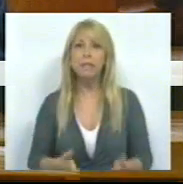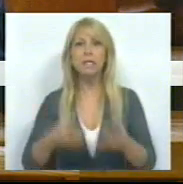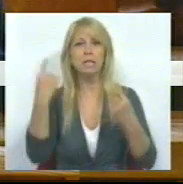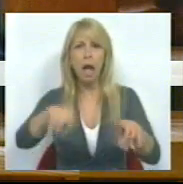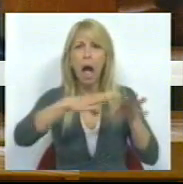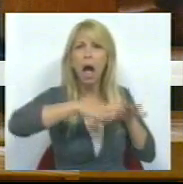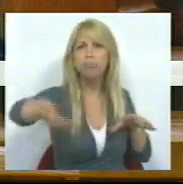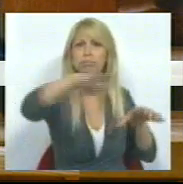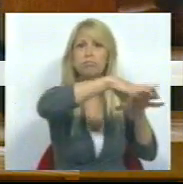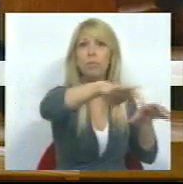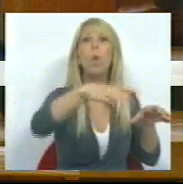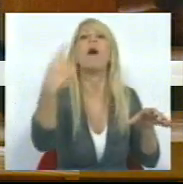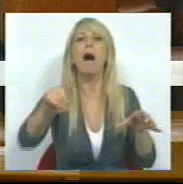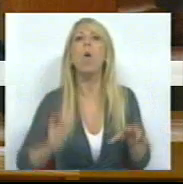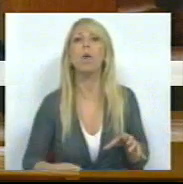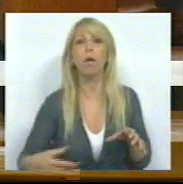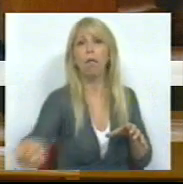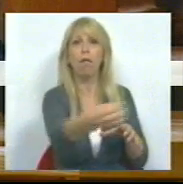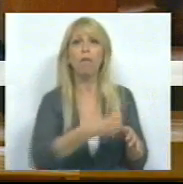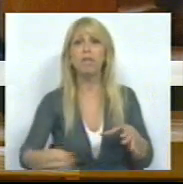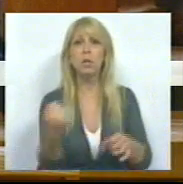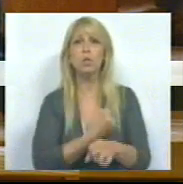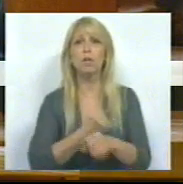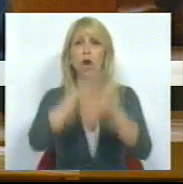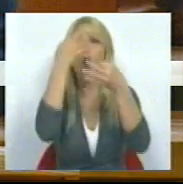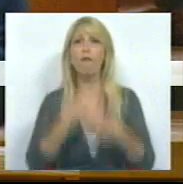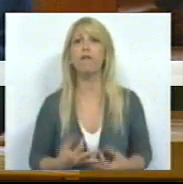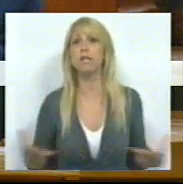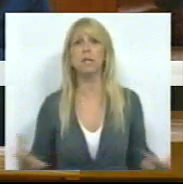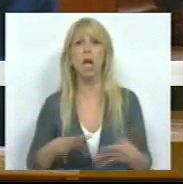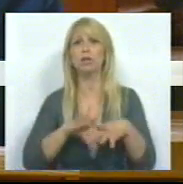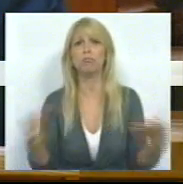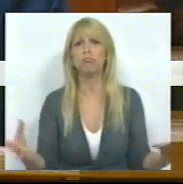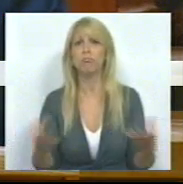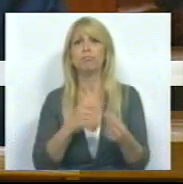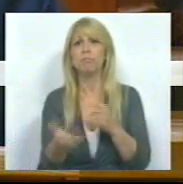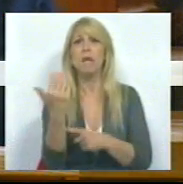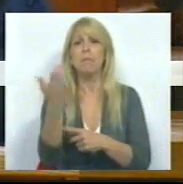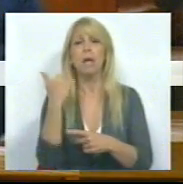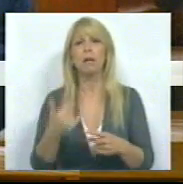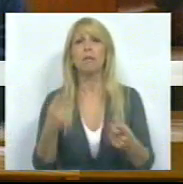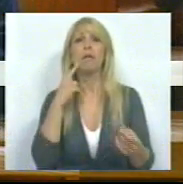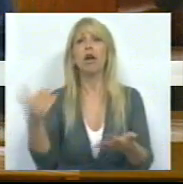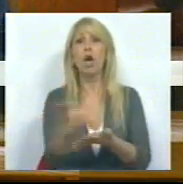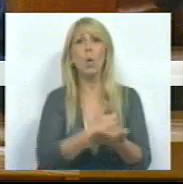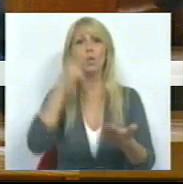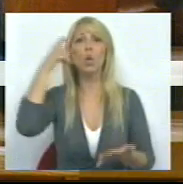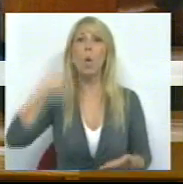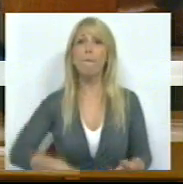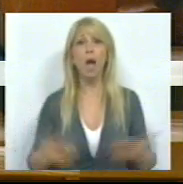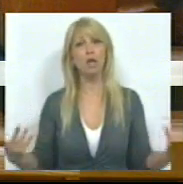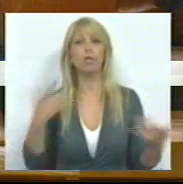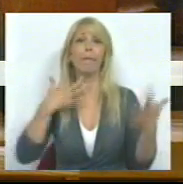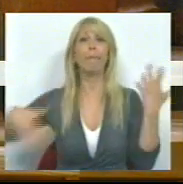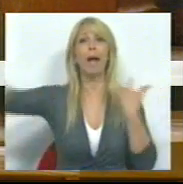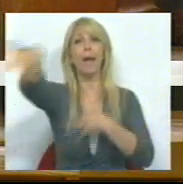fileira e o que há é o vazio dos serviços oficiais depauperados de meios e recursos humanos. E pairam no ar e na